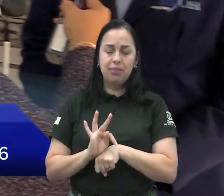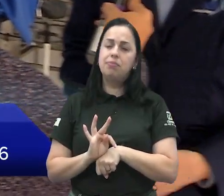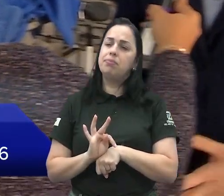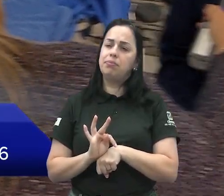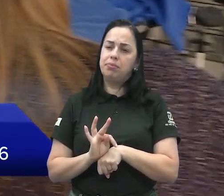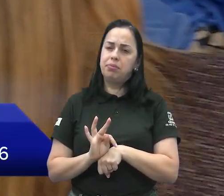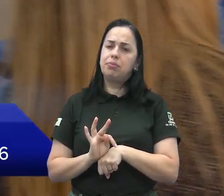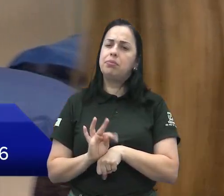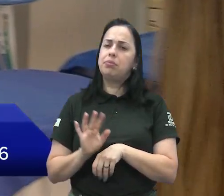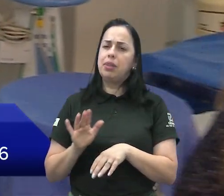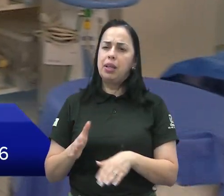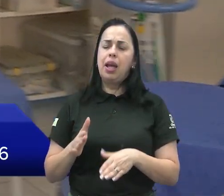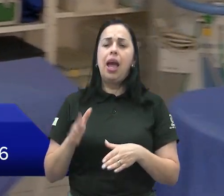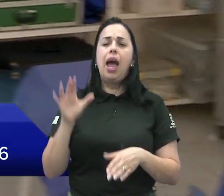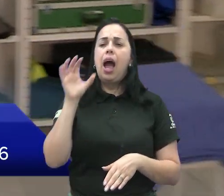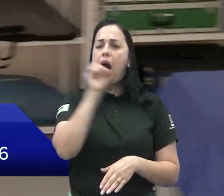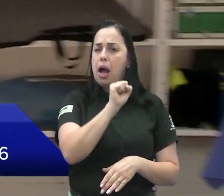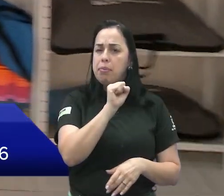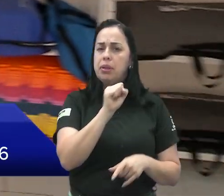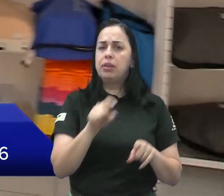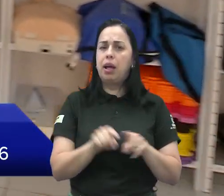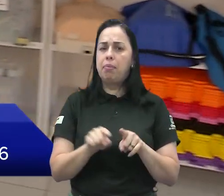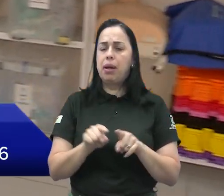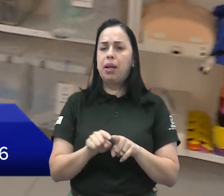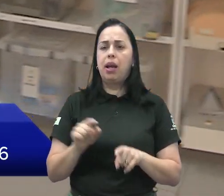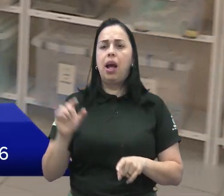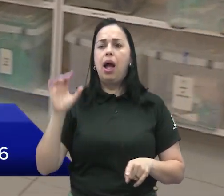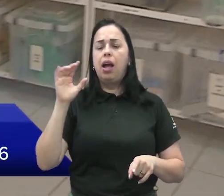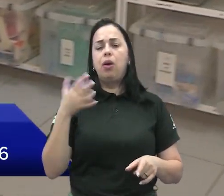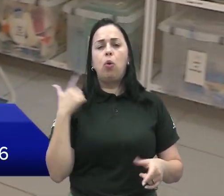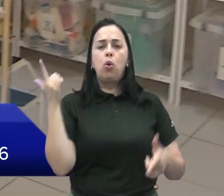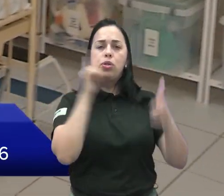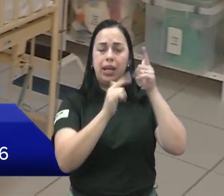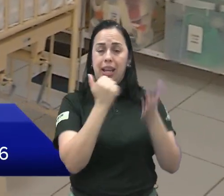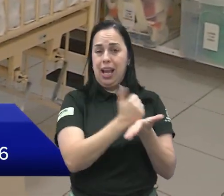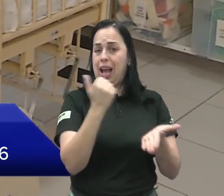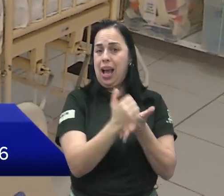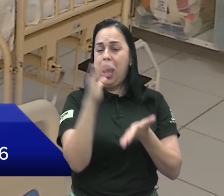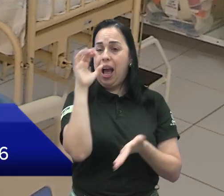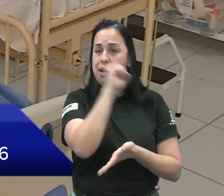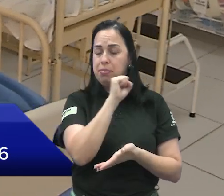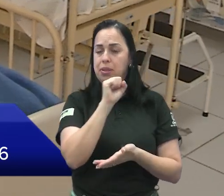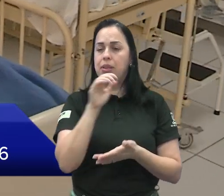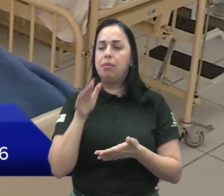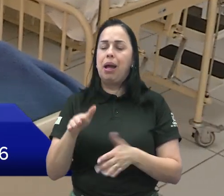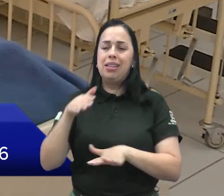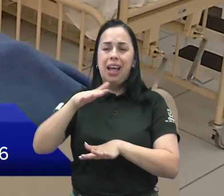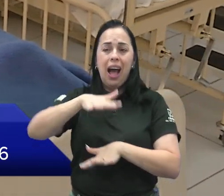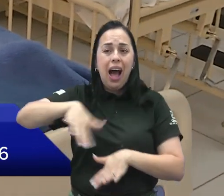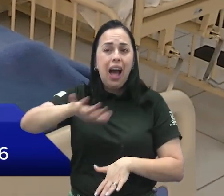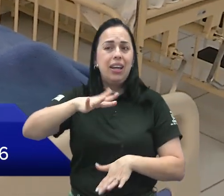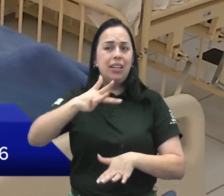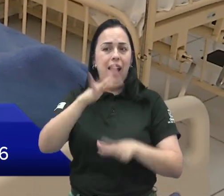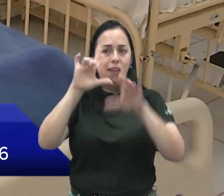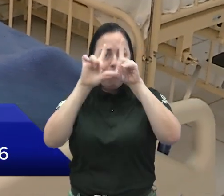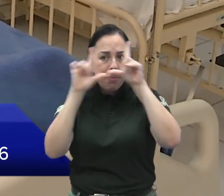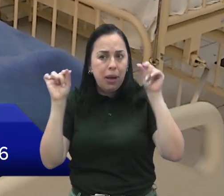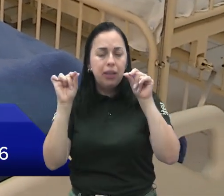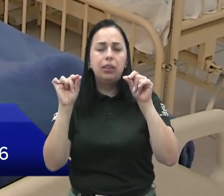si só, ela já é uma formação mais rápida e de alta absorção no mercado. A da enfermagem, ela tem um leque muito grande,